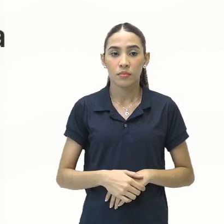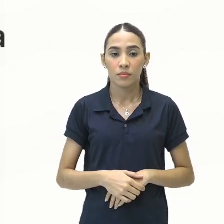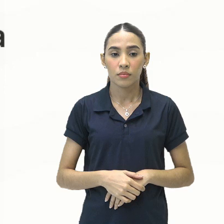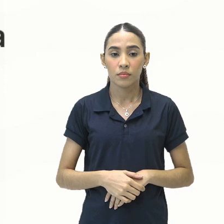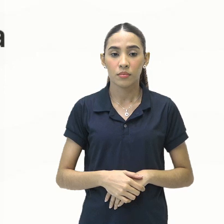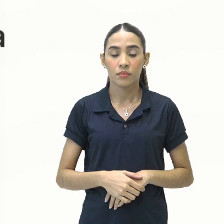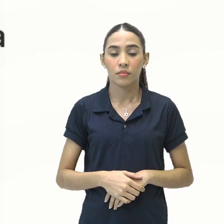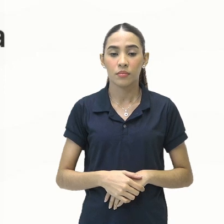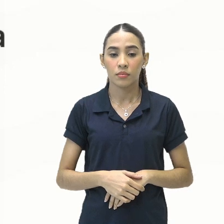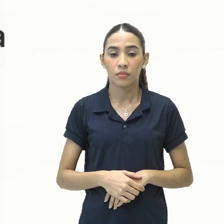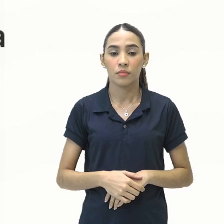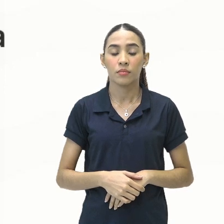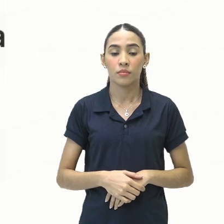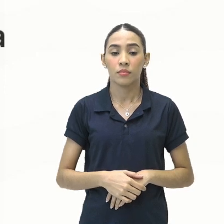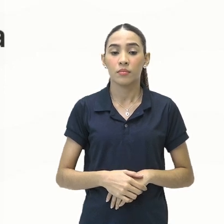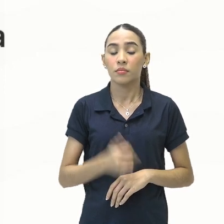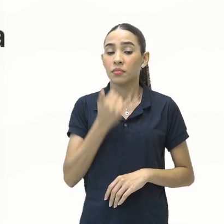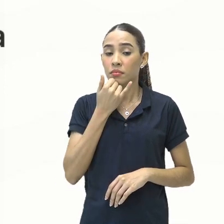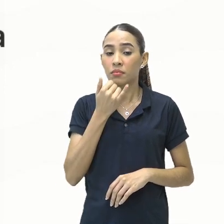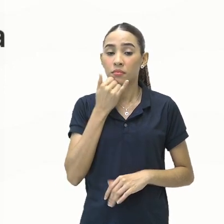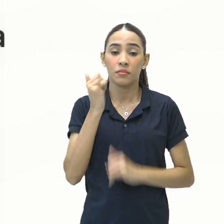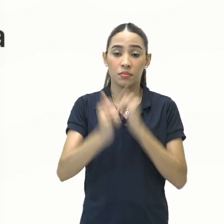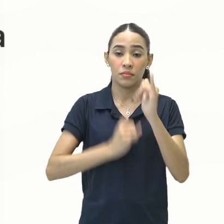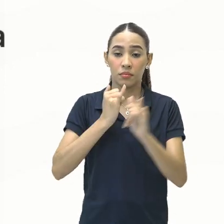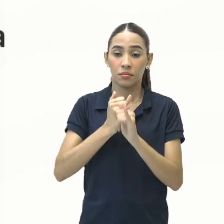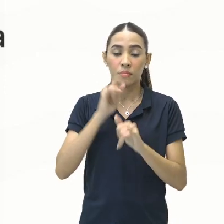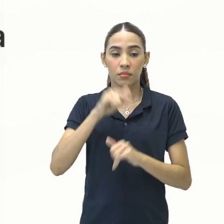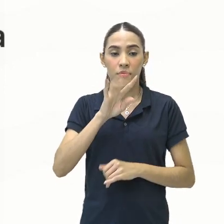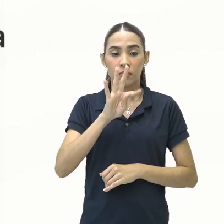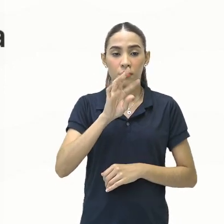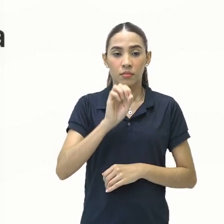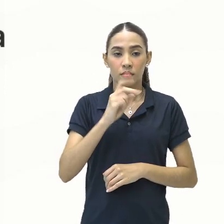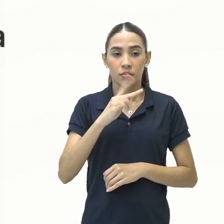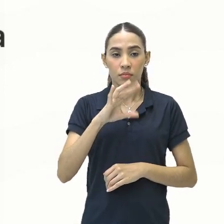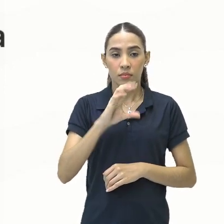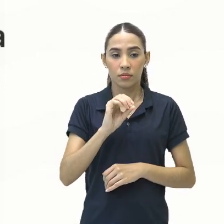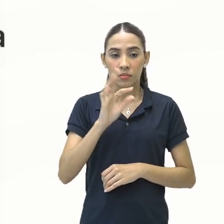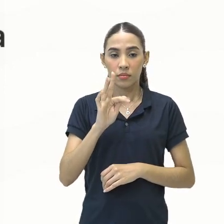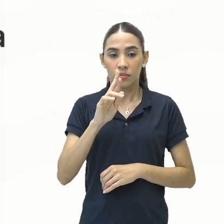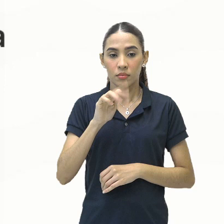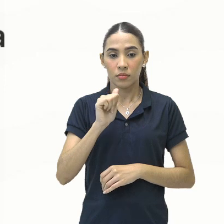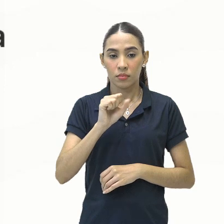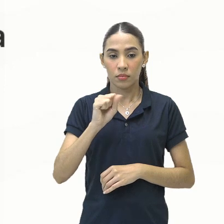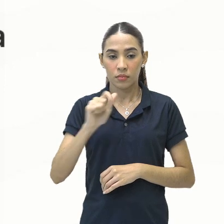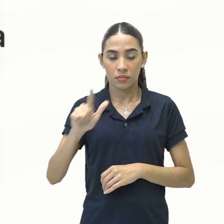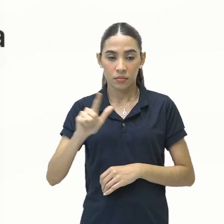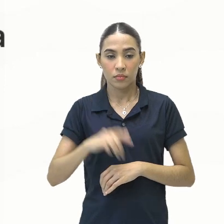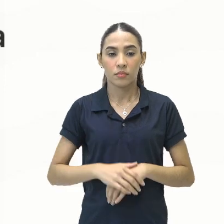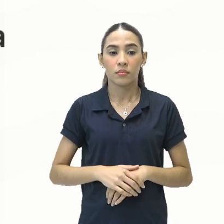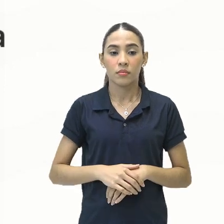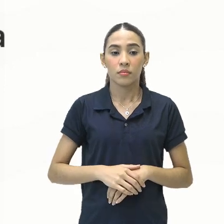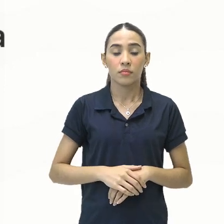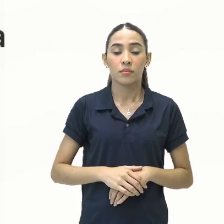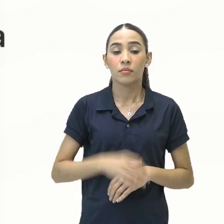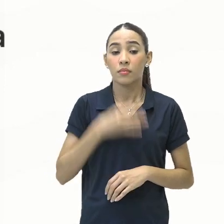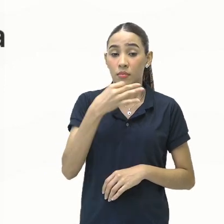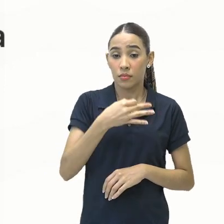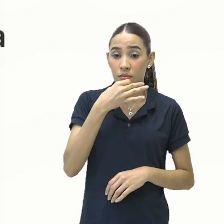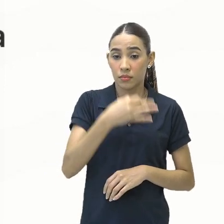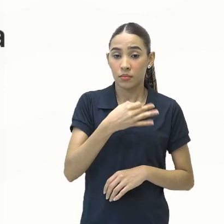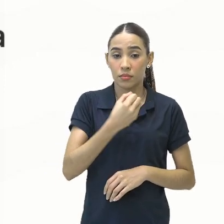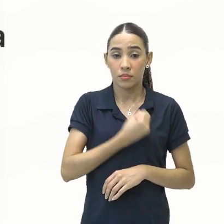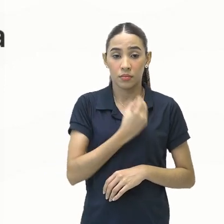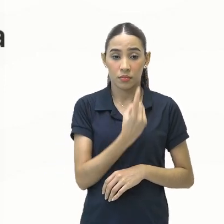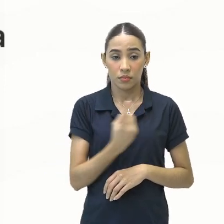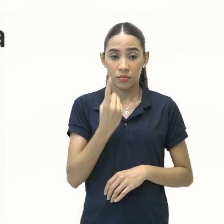das redes, Então, esse é o tópico frasal, tá bom? O argumento 1, olha